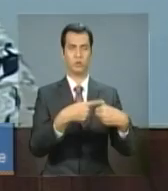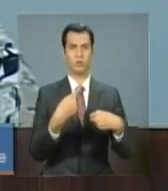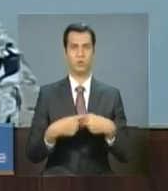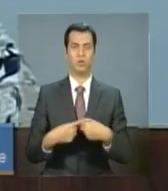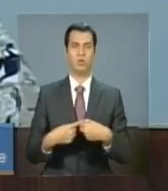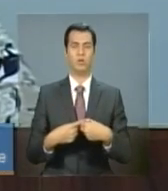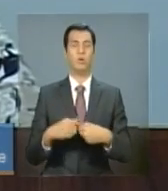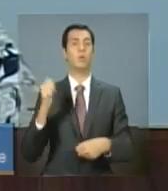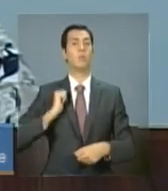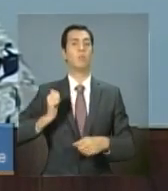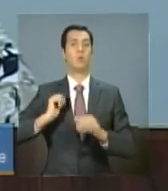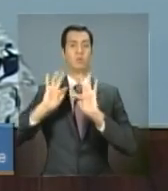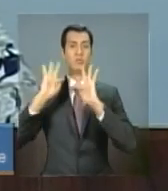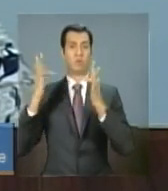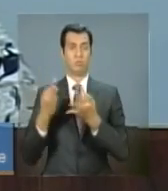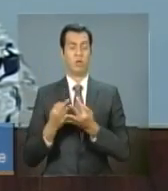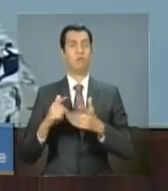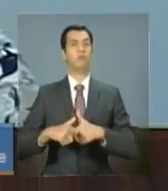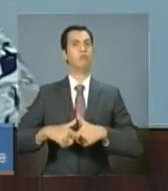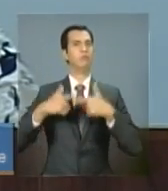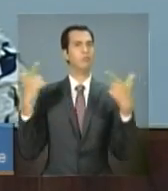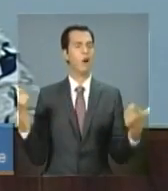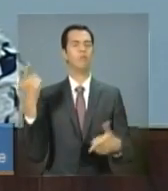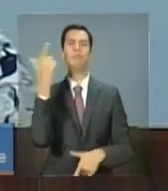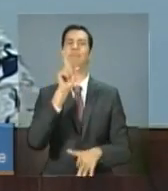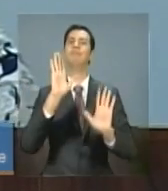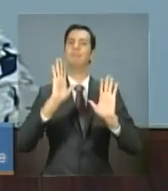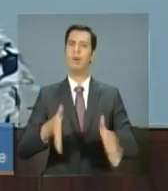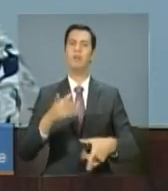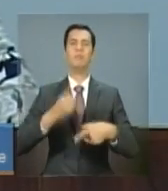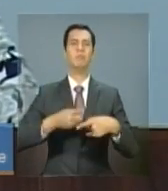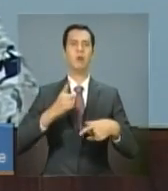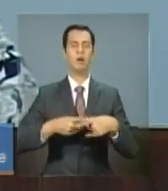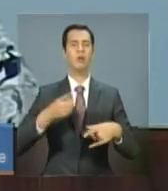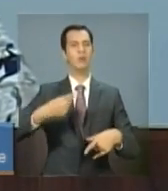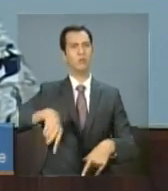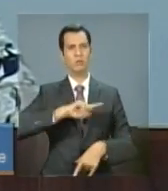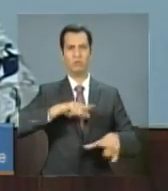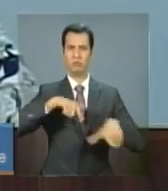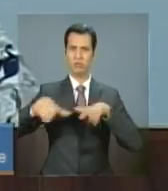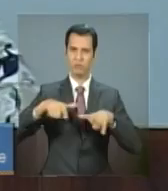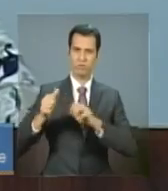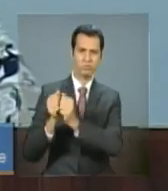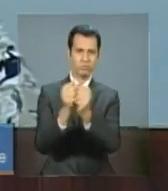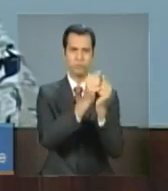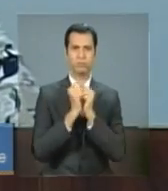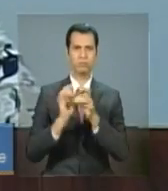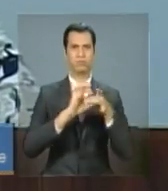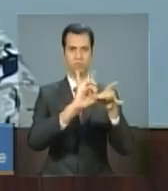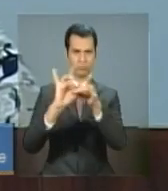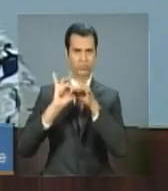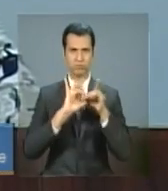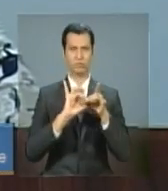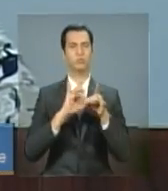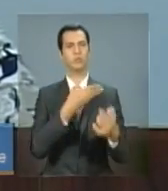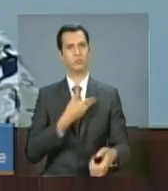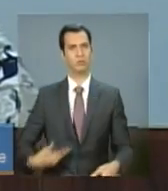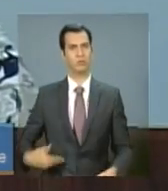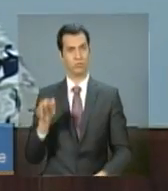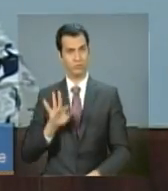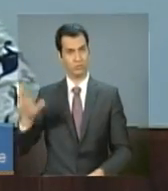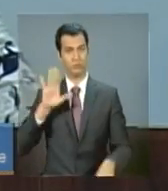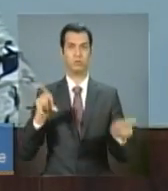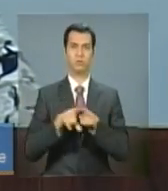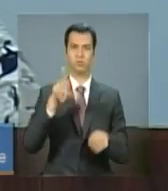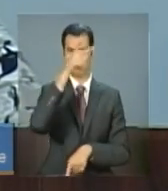programa Bolsa Família tem a ver exatamente com essa parceria, com esse casamento da esfera federal com os municípios.